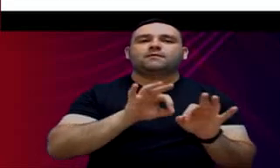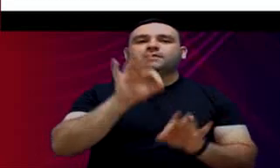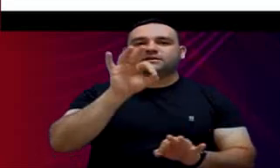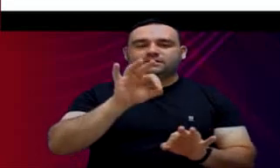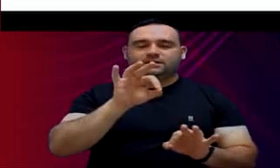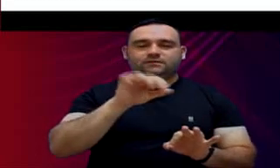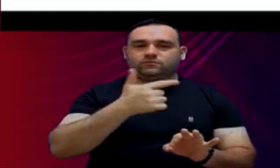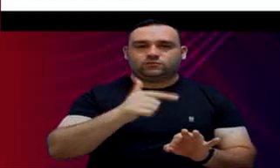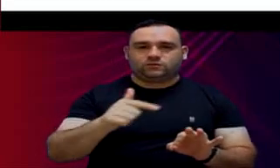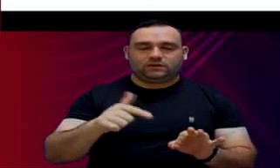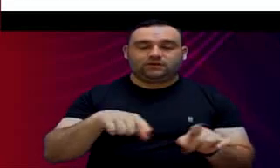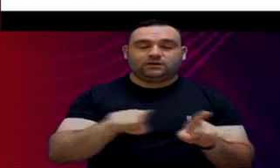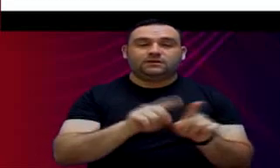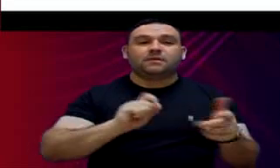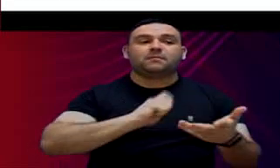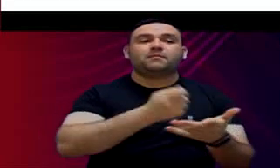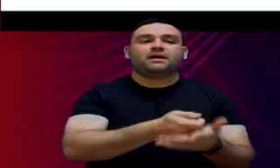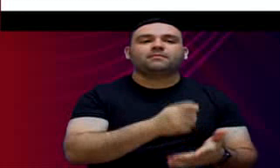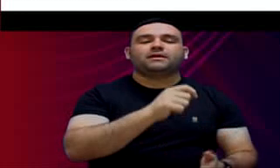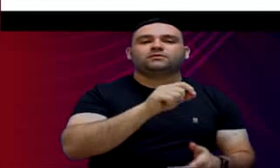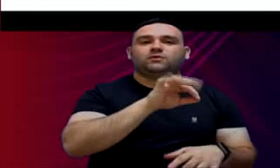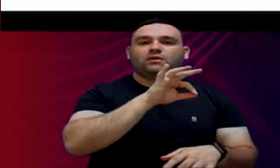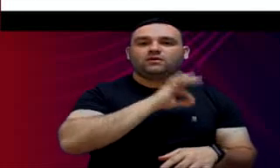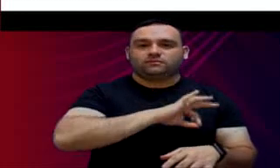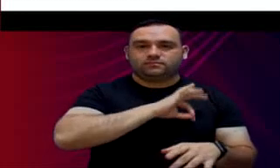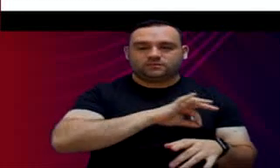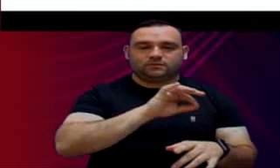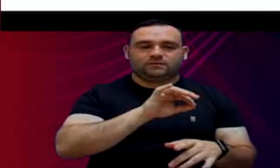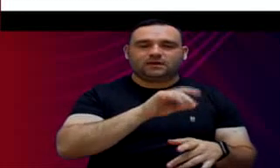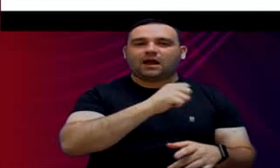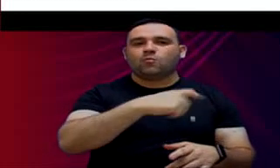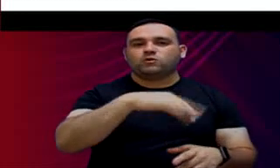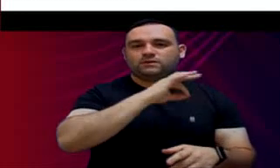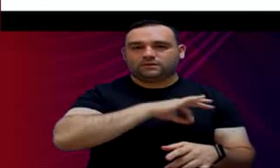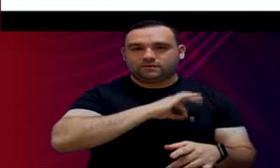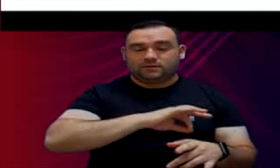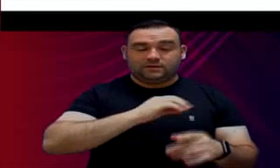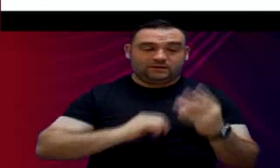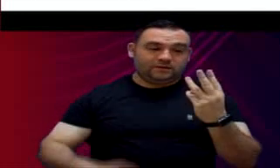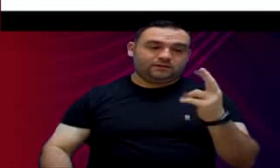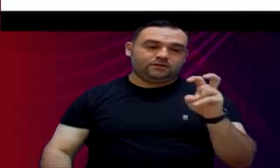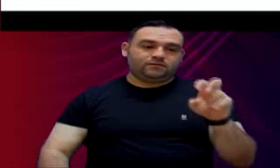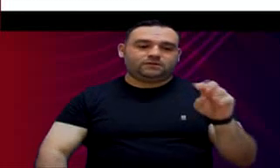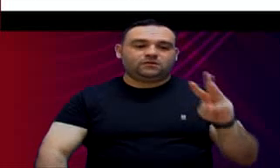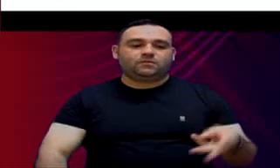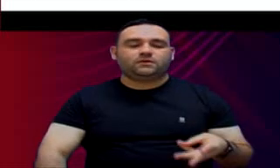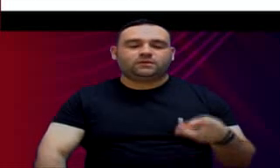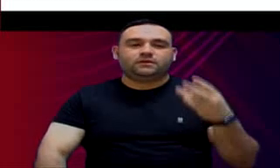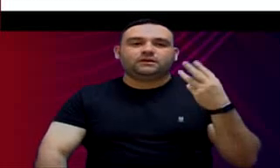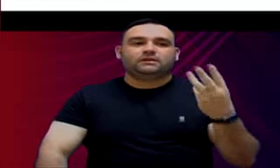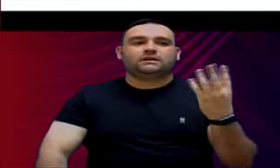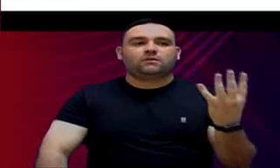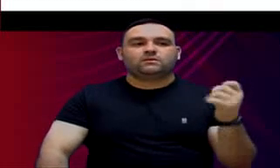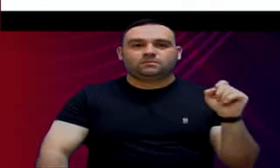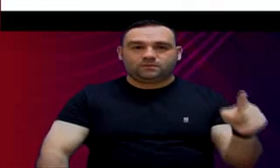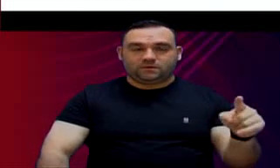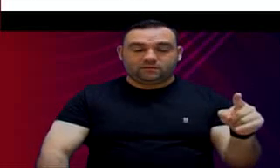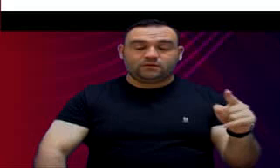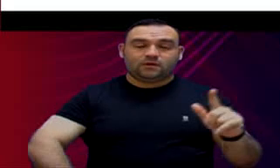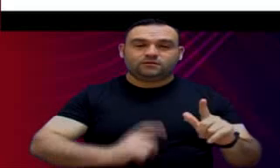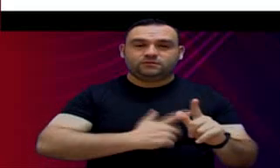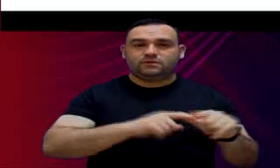de metafísica não há pagamento de inativos Aí sim né dos aposentadorias 325 milhões e 34 mil